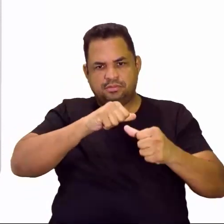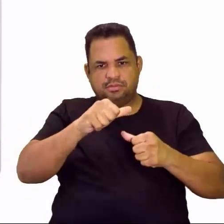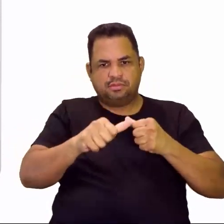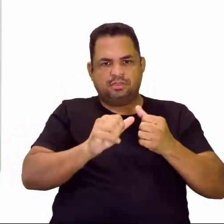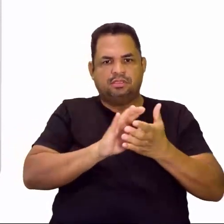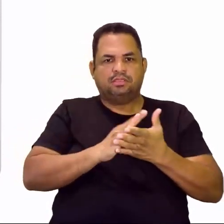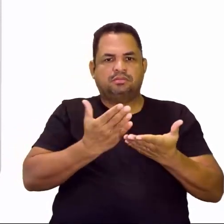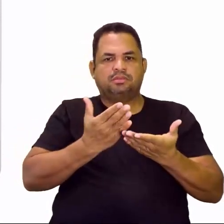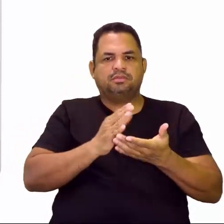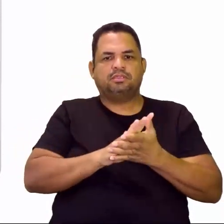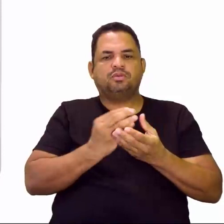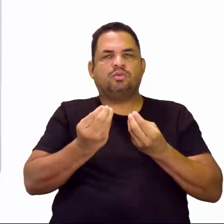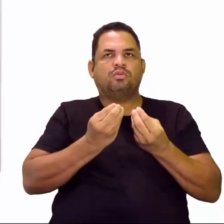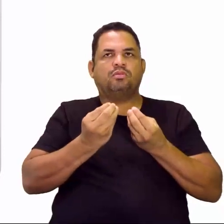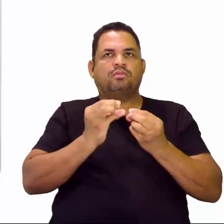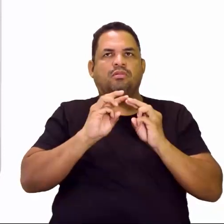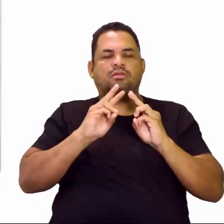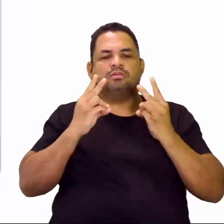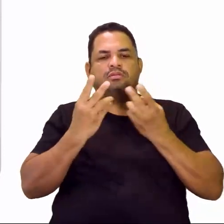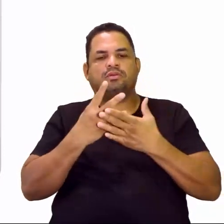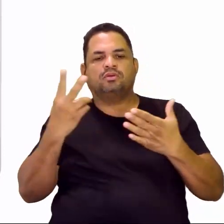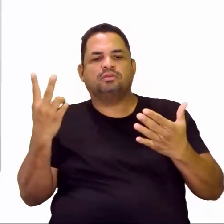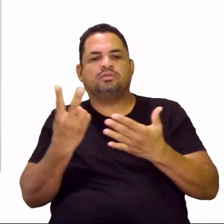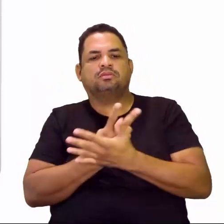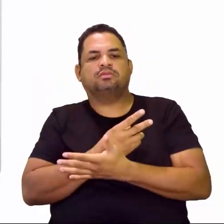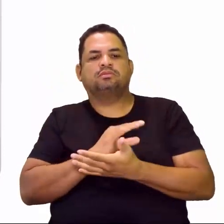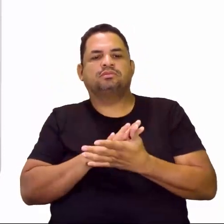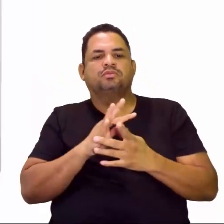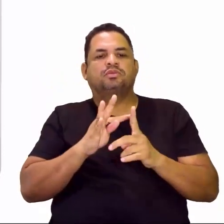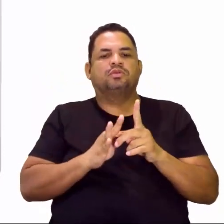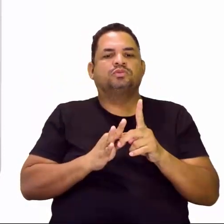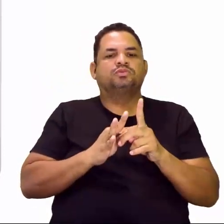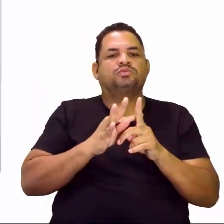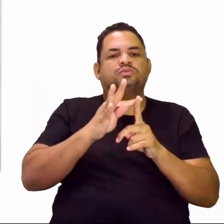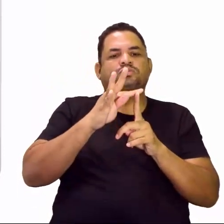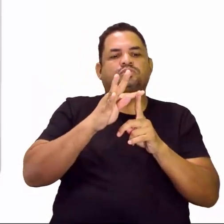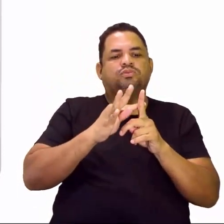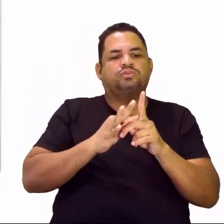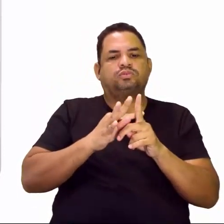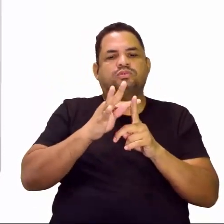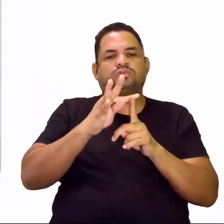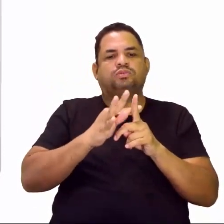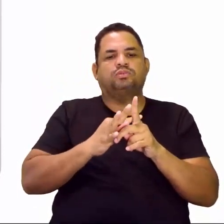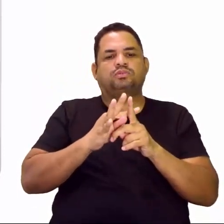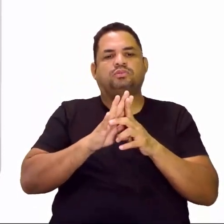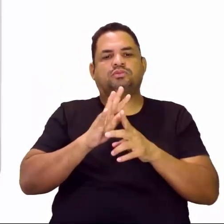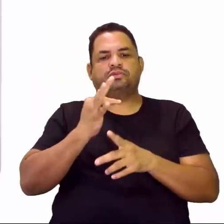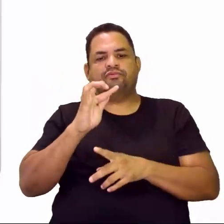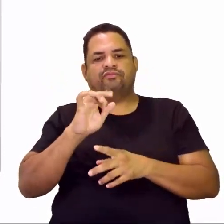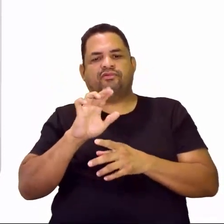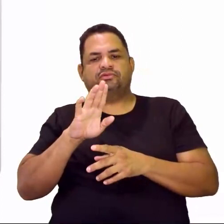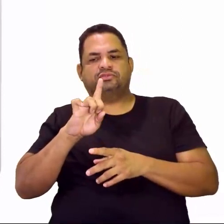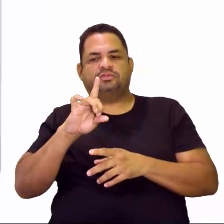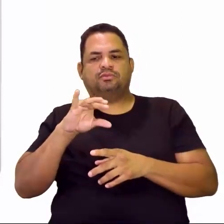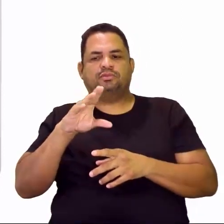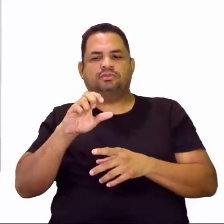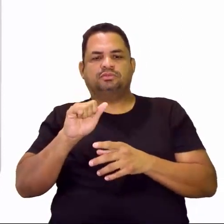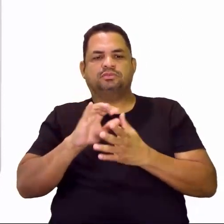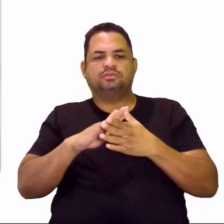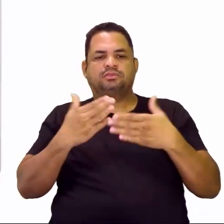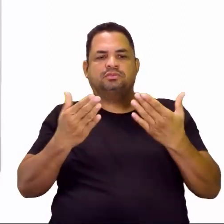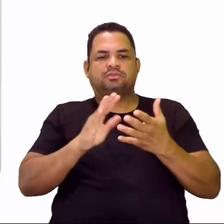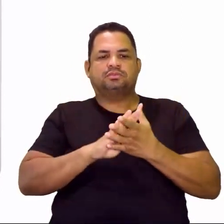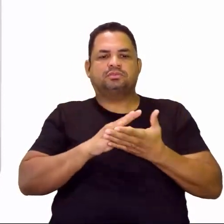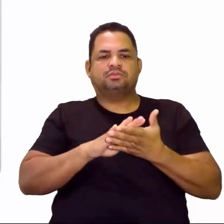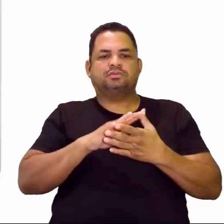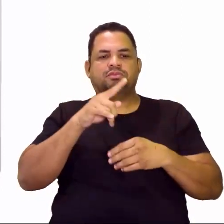de estados físicos da matéria, vocês aprenderam sobre pontos ou temperatura de fusão, temperatura de ebulição, né?